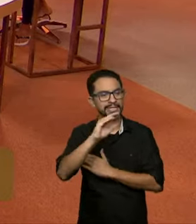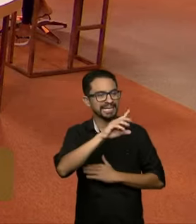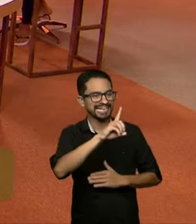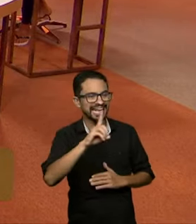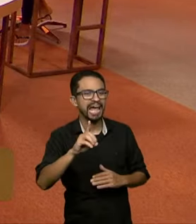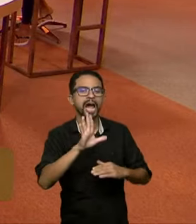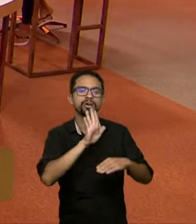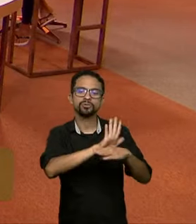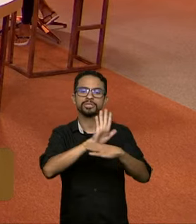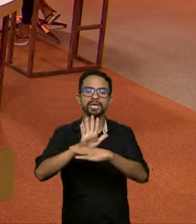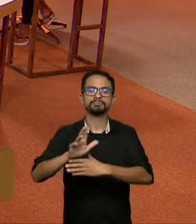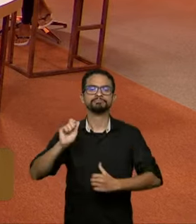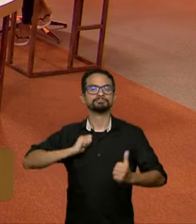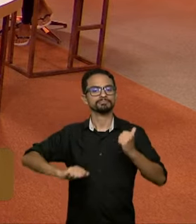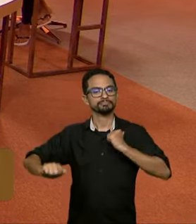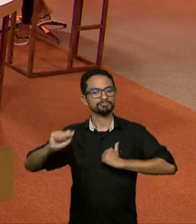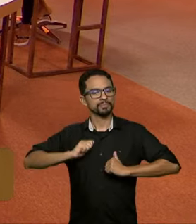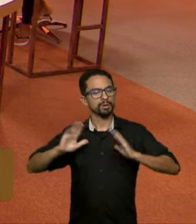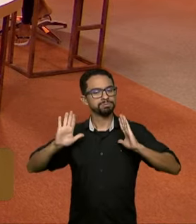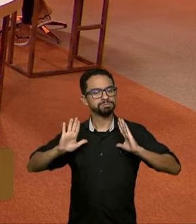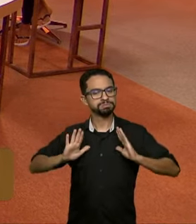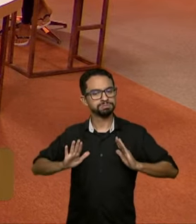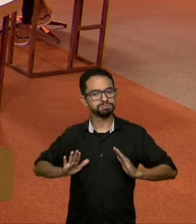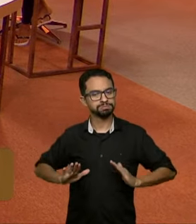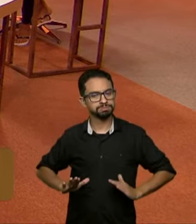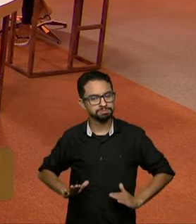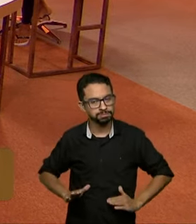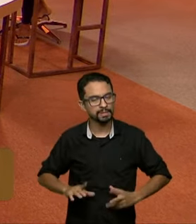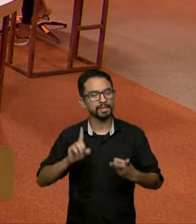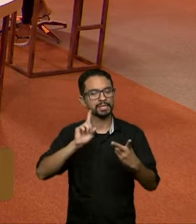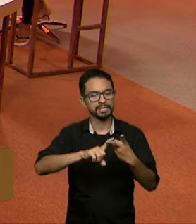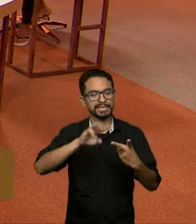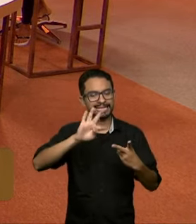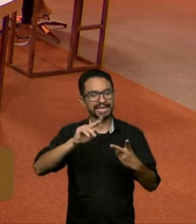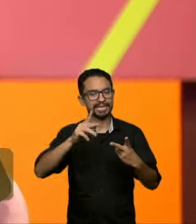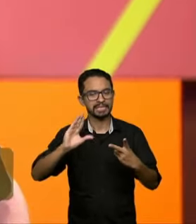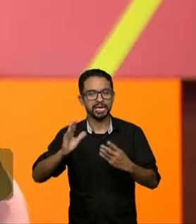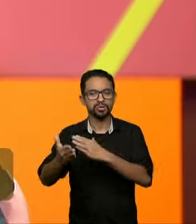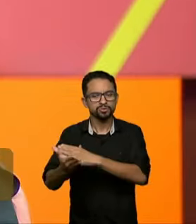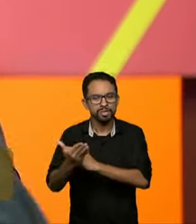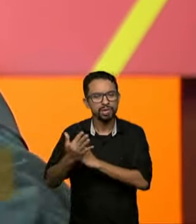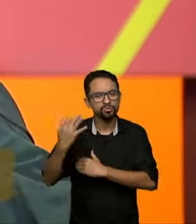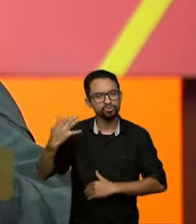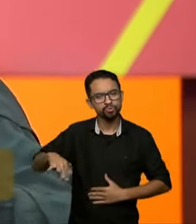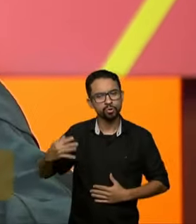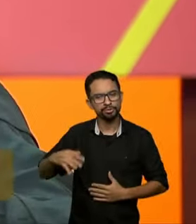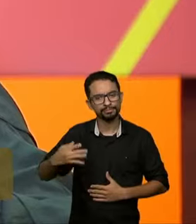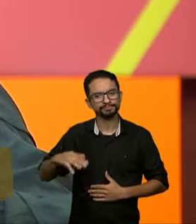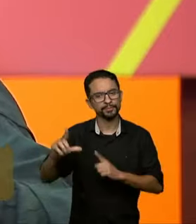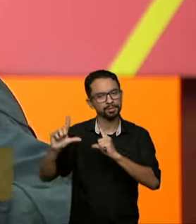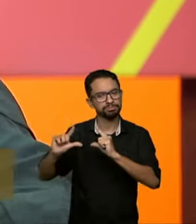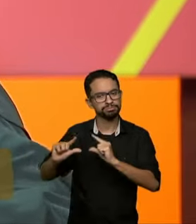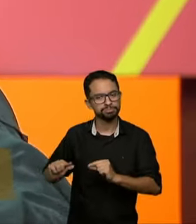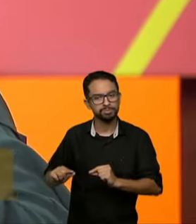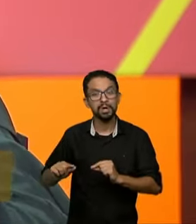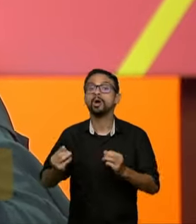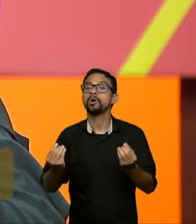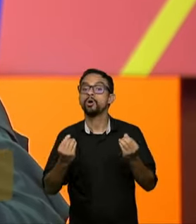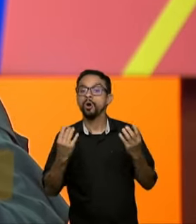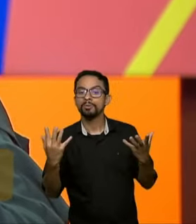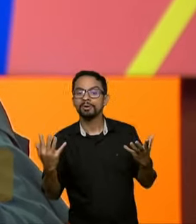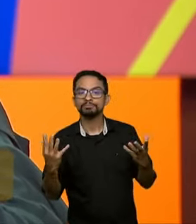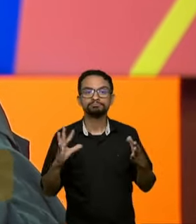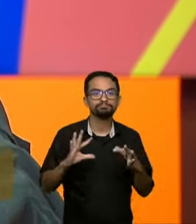age muito em ansiedade. E o THC age muito em dor. Então, a gente também não sabe como existe uma